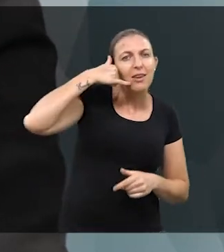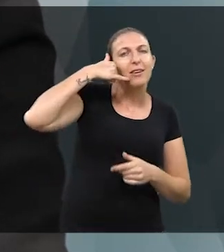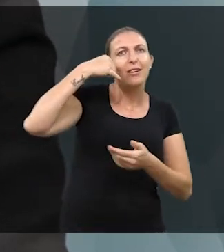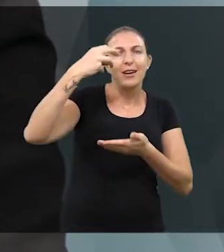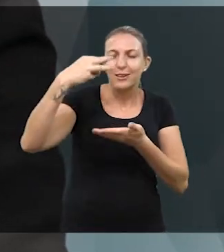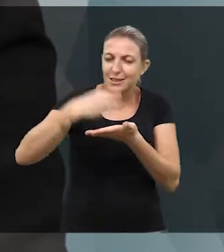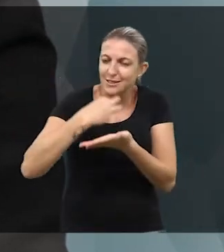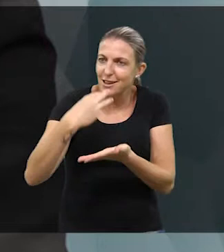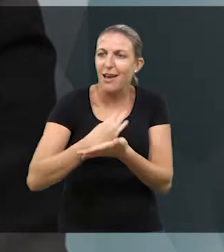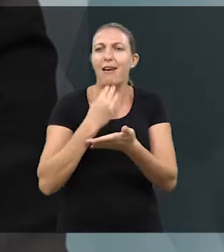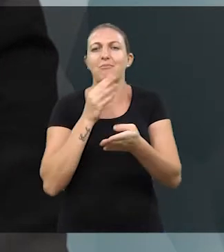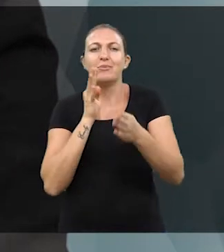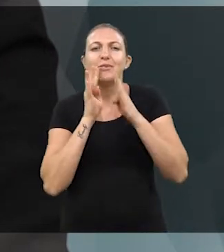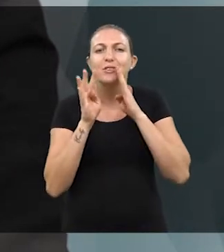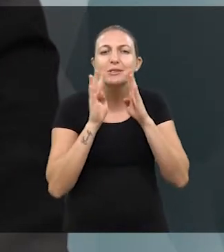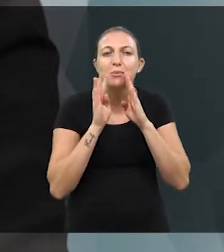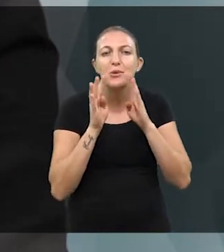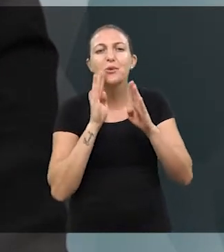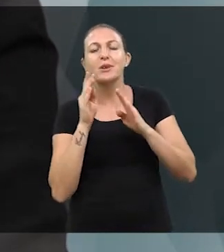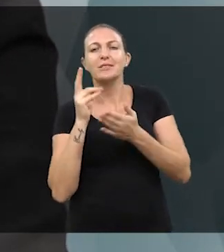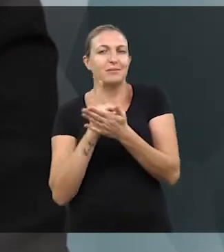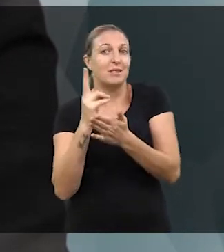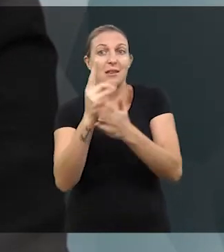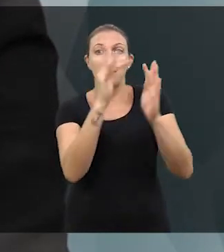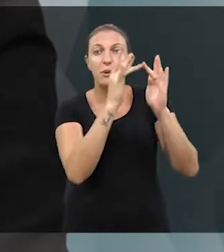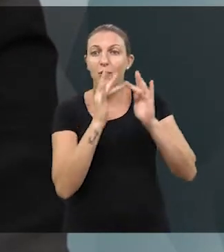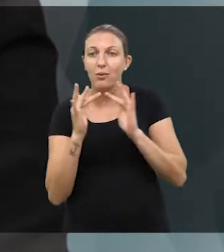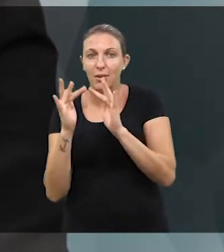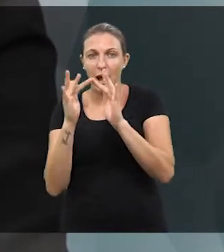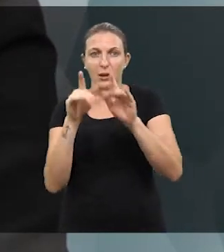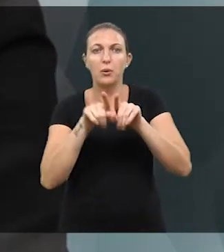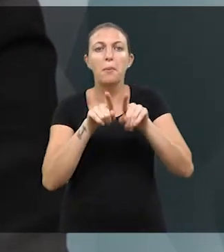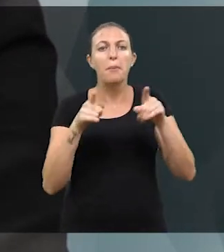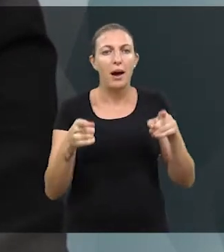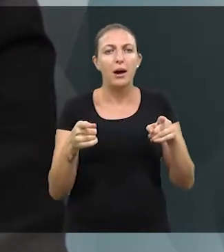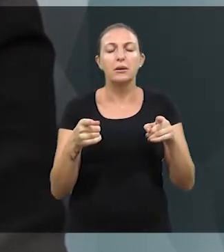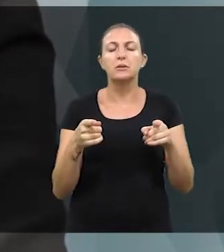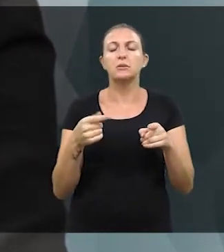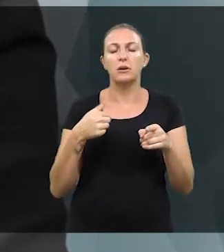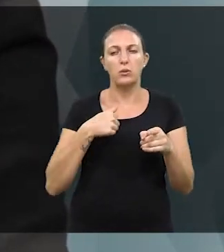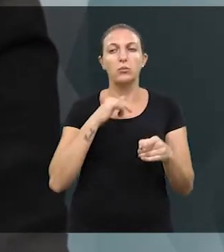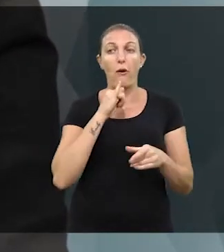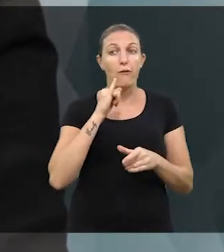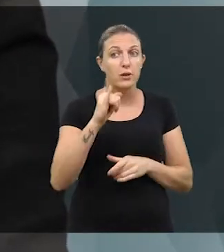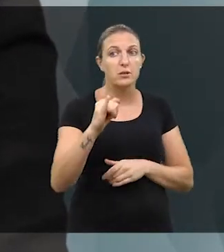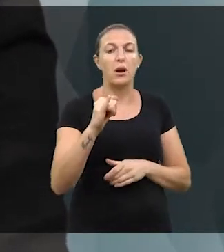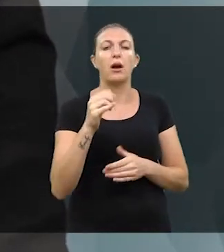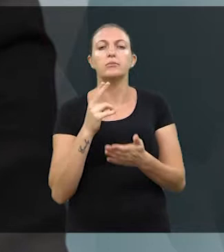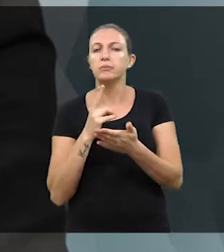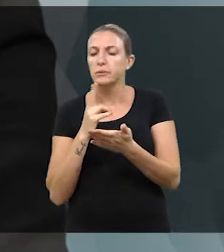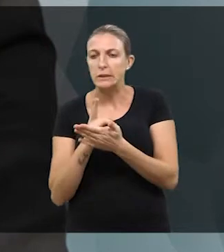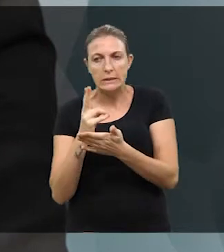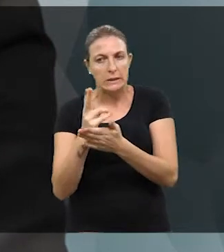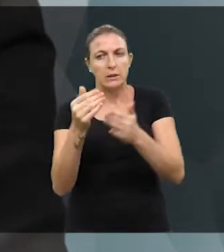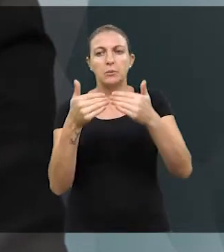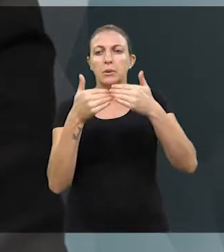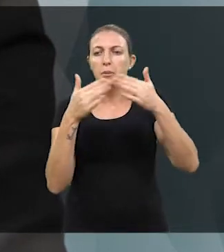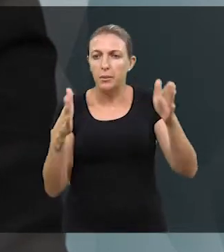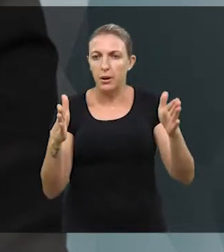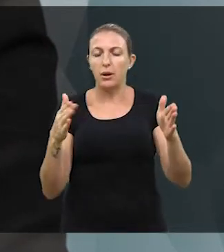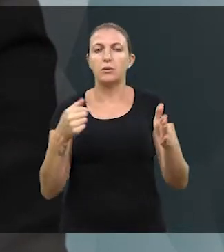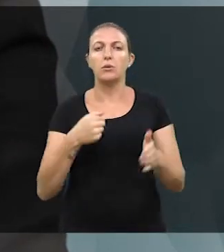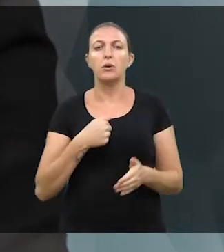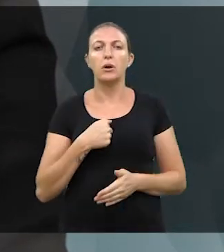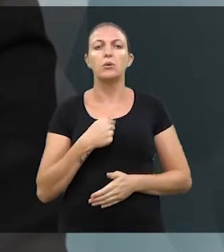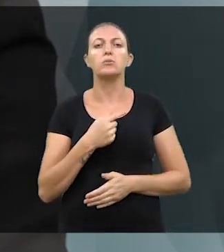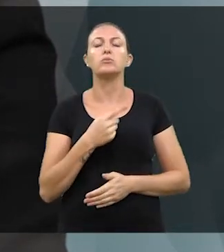então é ele sempre estão em contato é mas a gente quer dizer que a gente está à disposição néon nosso desejo é